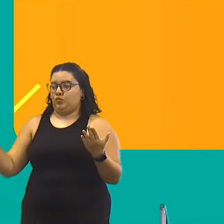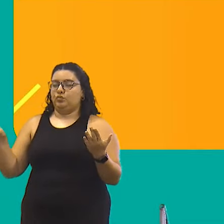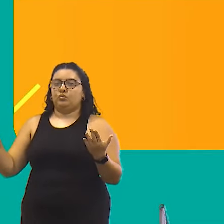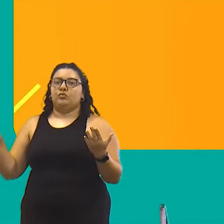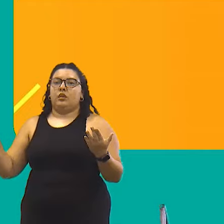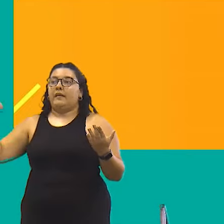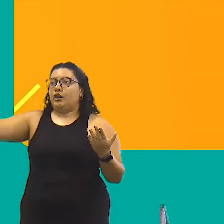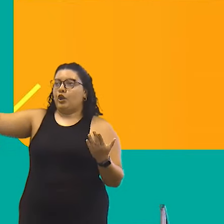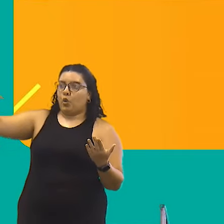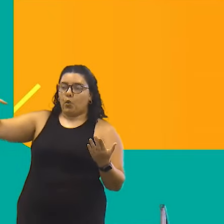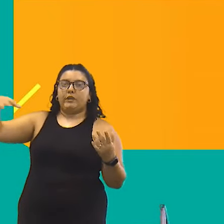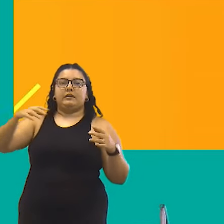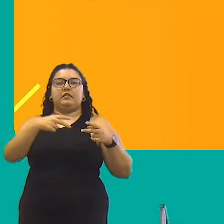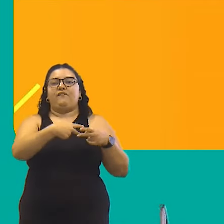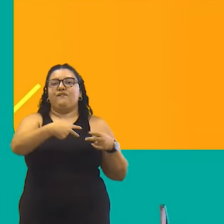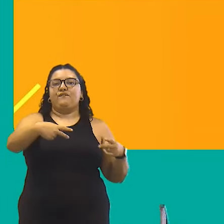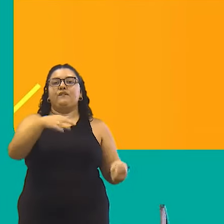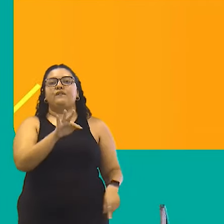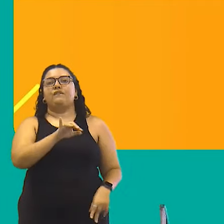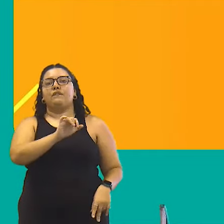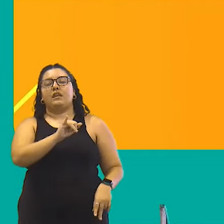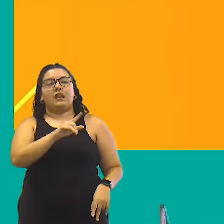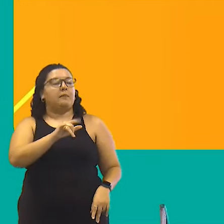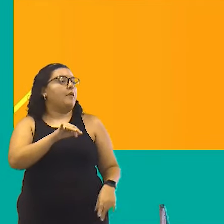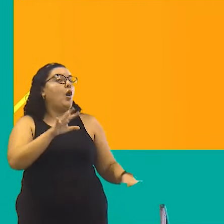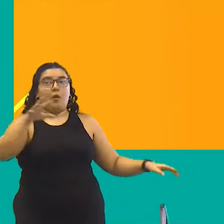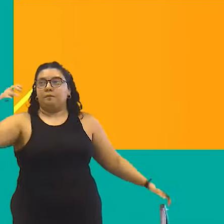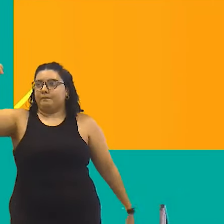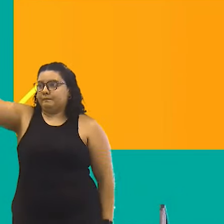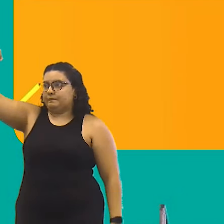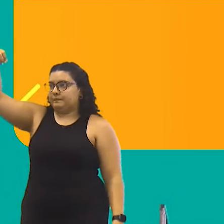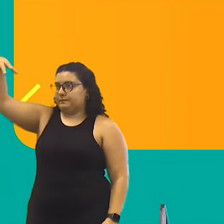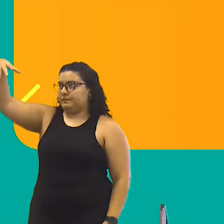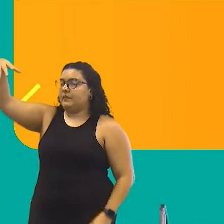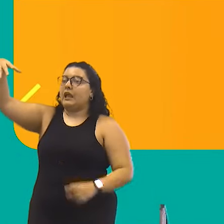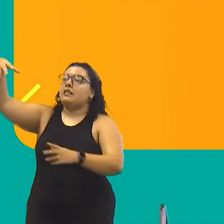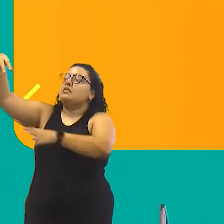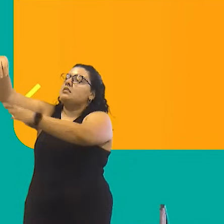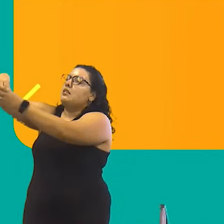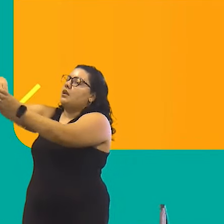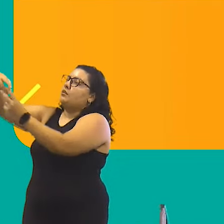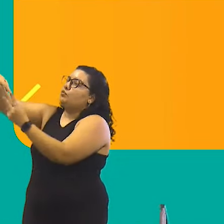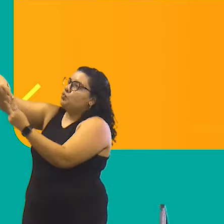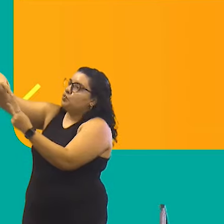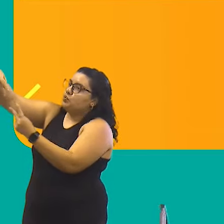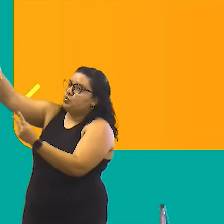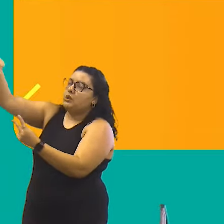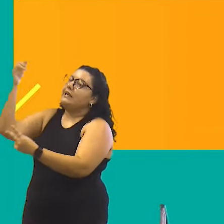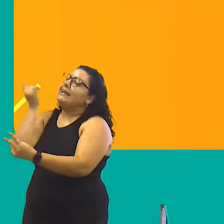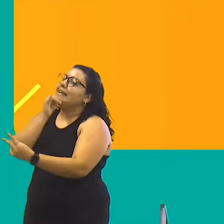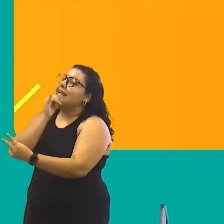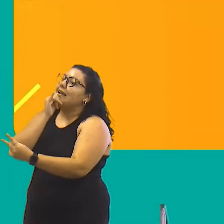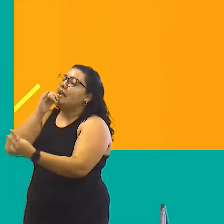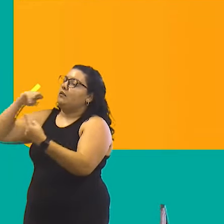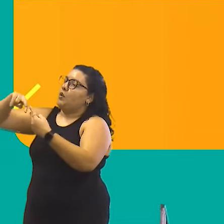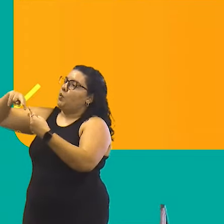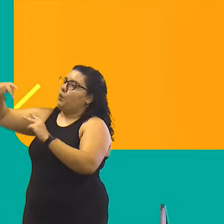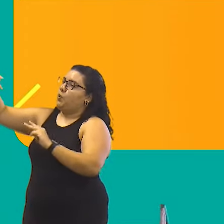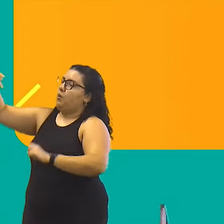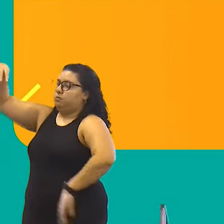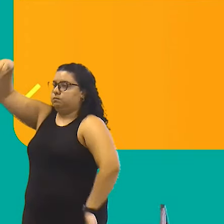Tá. Professor, mas aí, lâmpadas incandescentes são constituídas por um filamento de tungstênio dentro de um bulbo